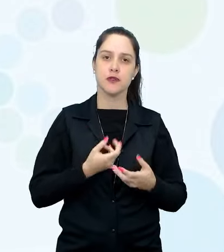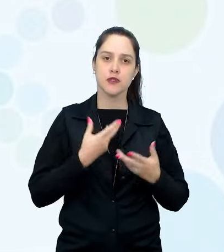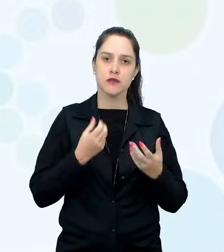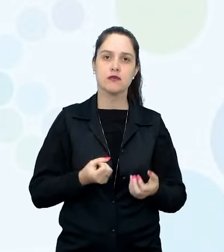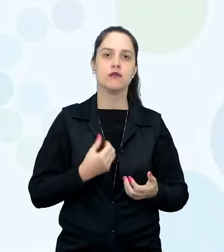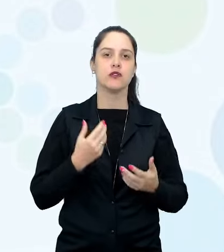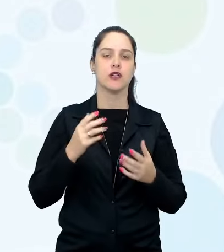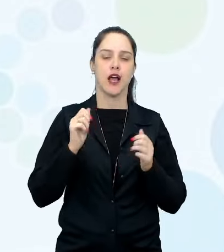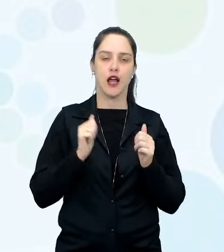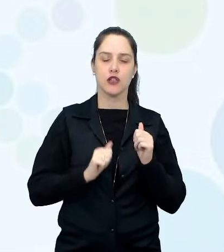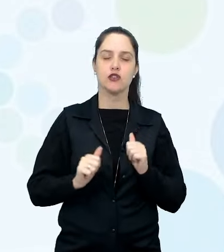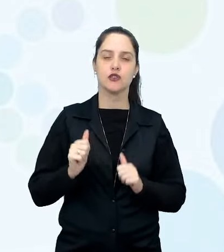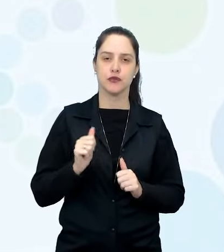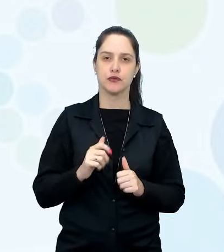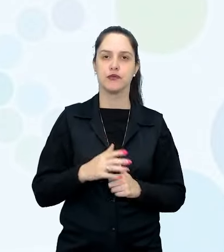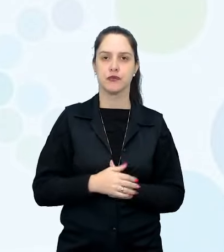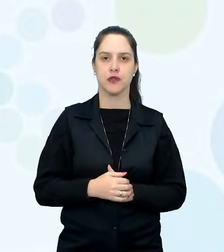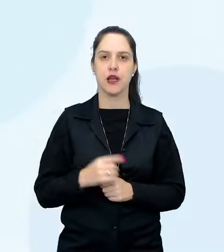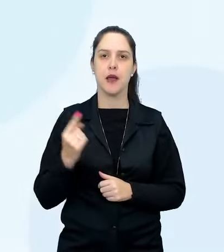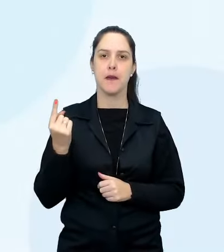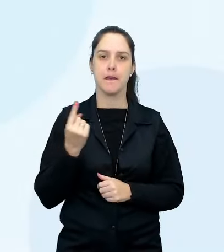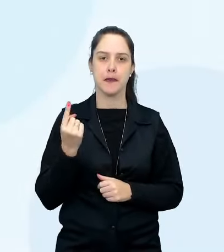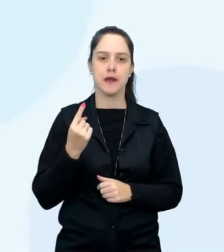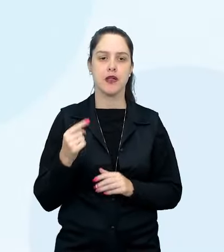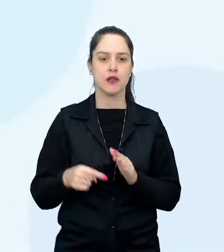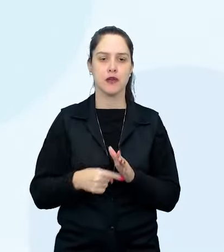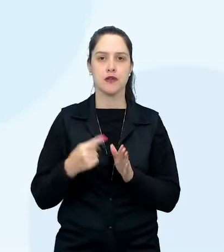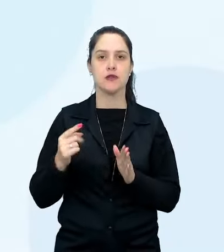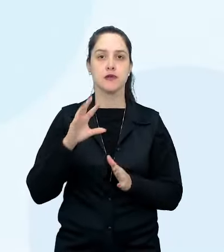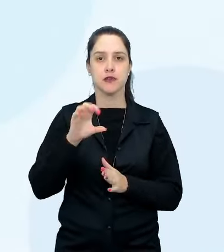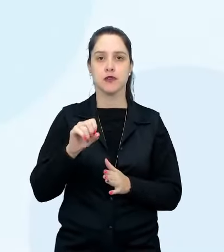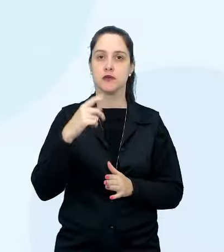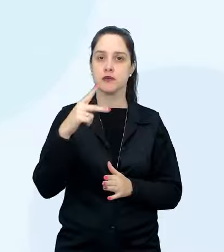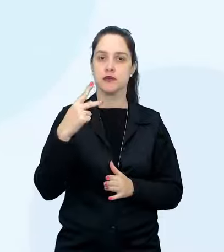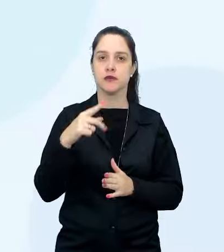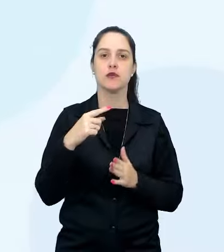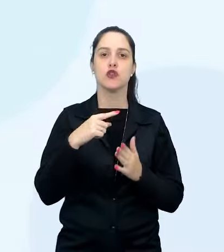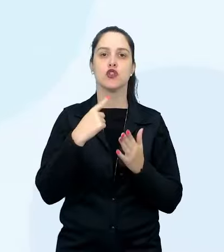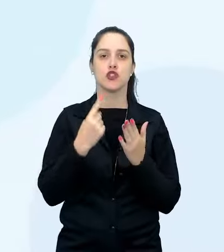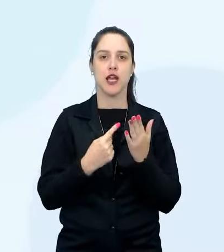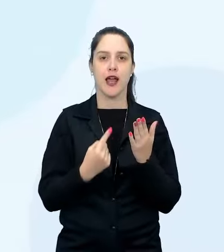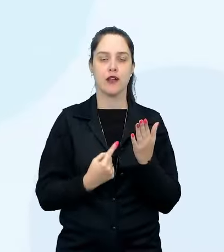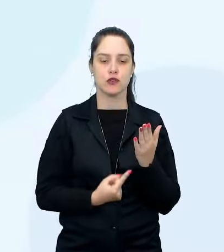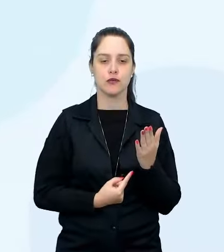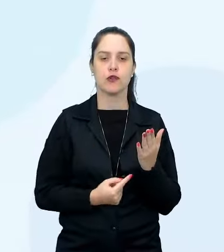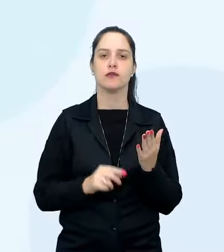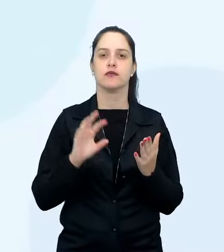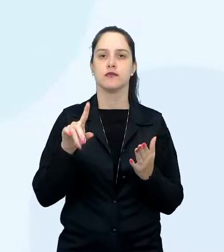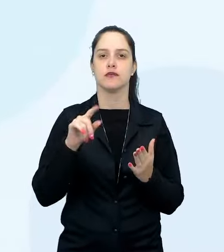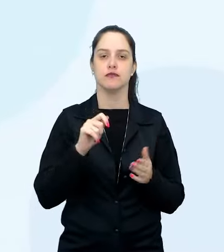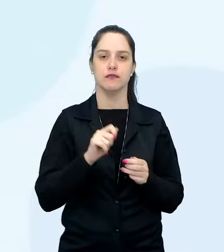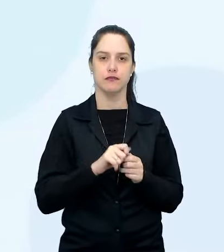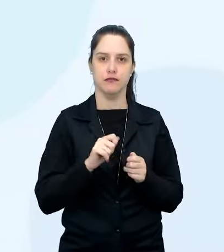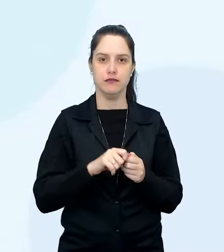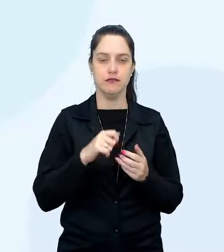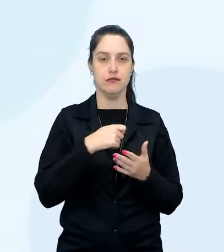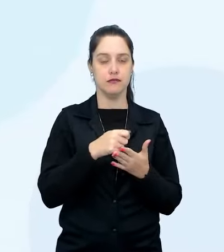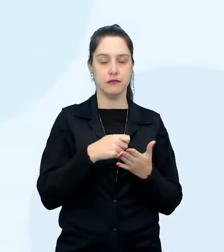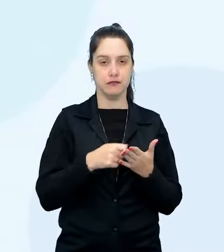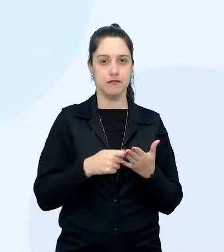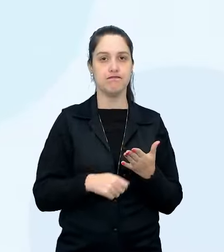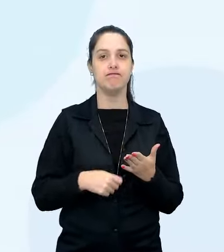metodologias ativas. A primeira coisa que eu queria que vocês pegassem é o diário de bordo, para que vocês façam as